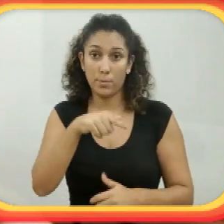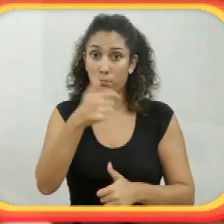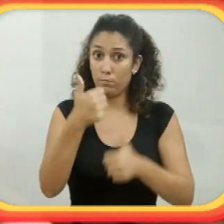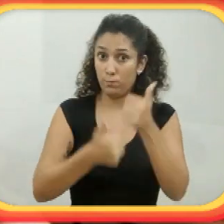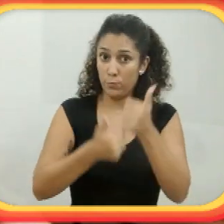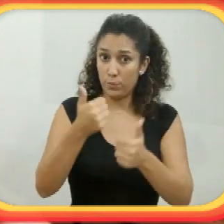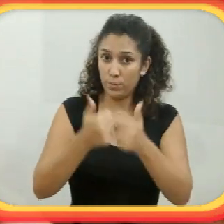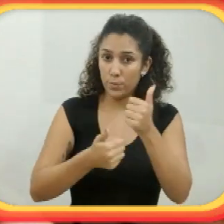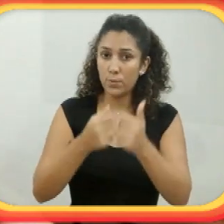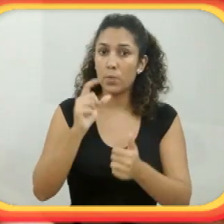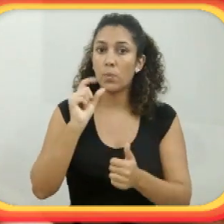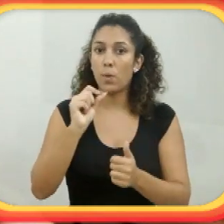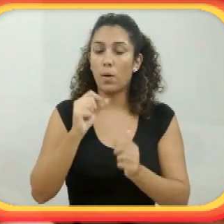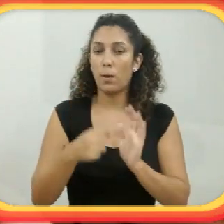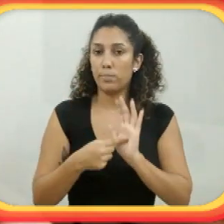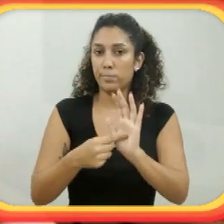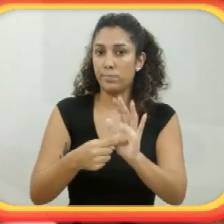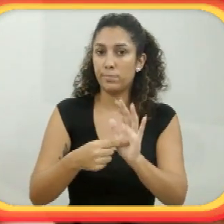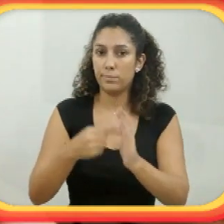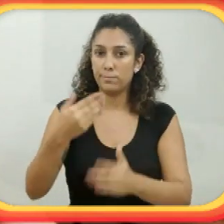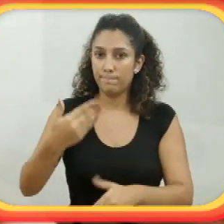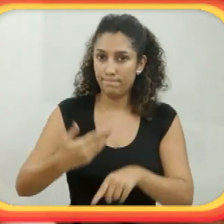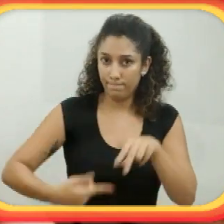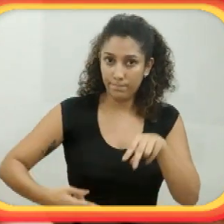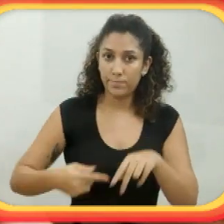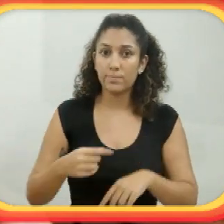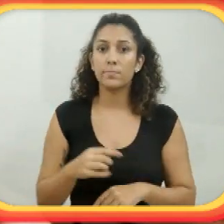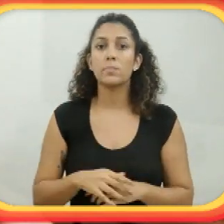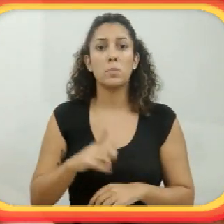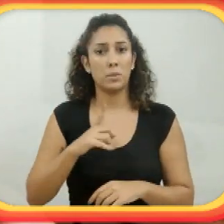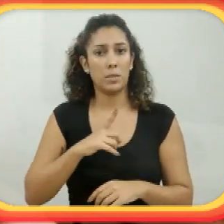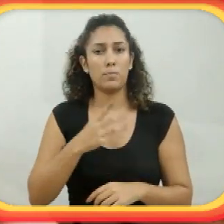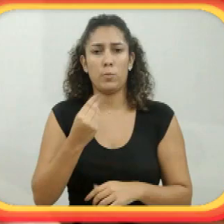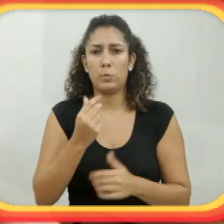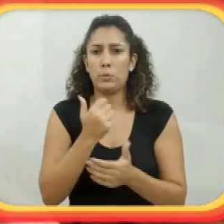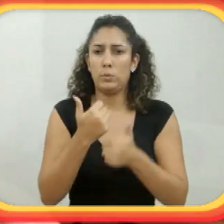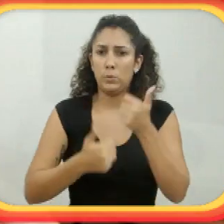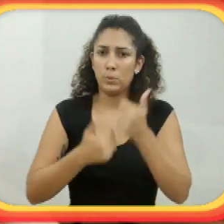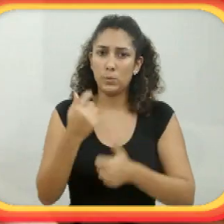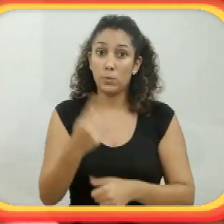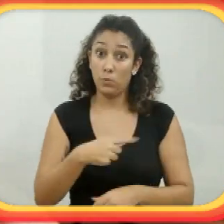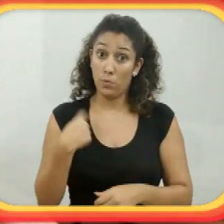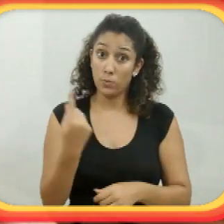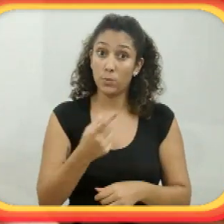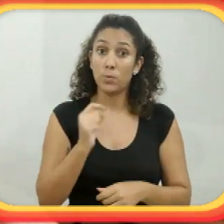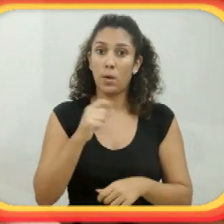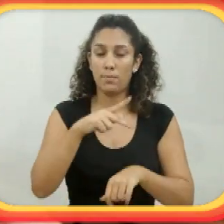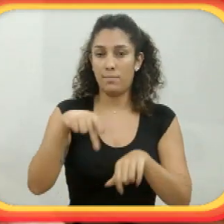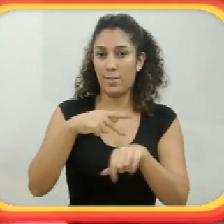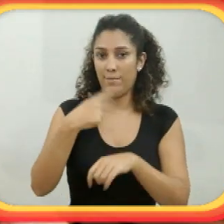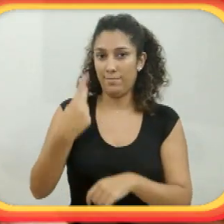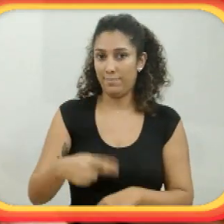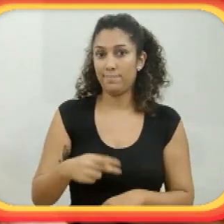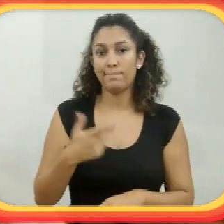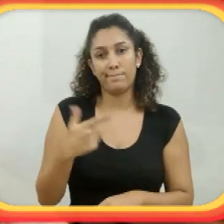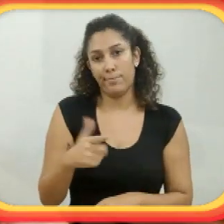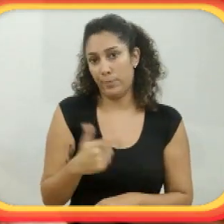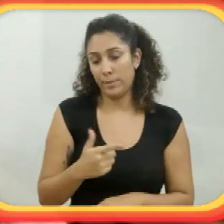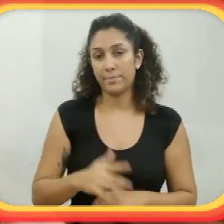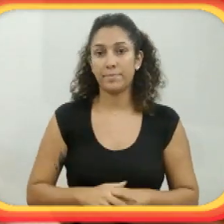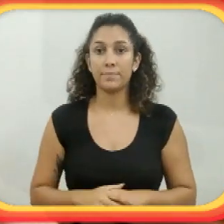que não fazem parte dos jogos e que são praticados. Nós podemos citar aí, por exemplo, o futebol de